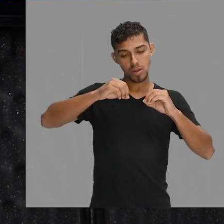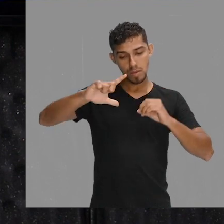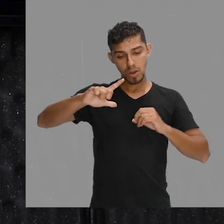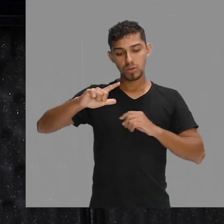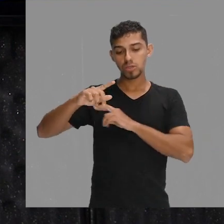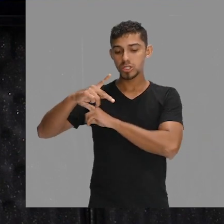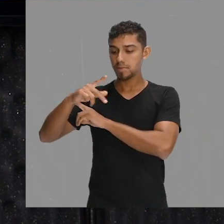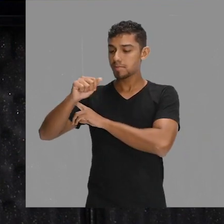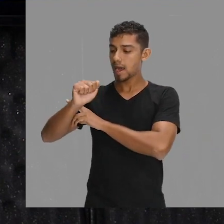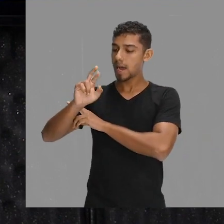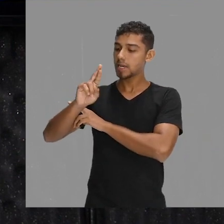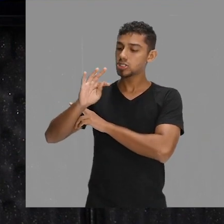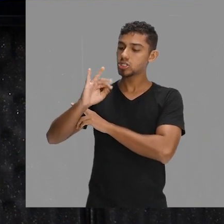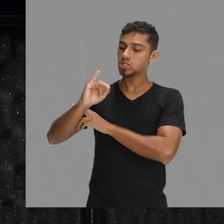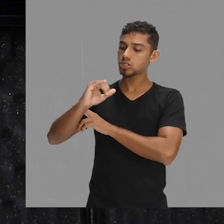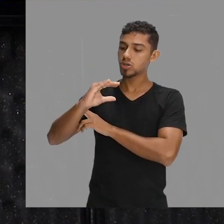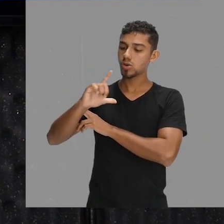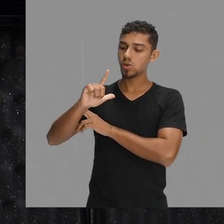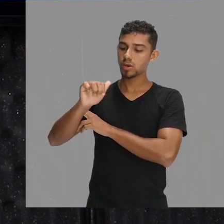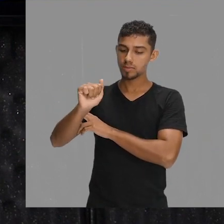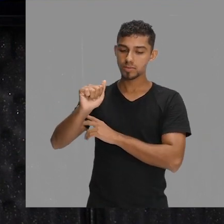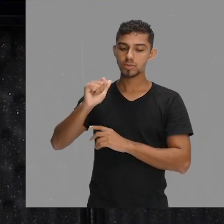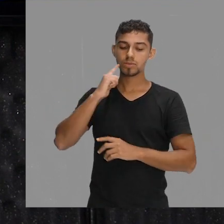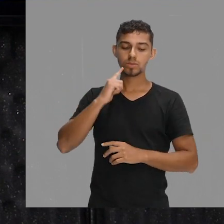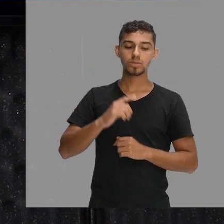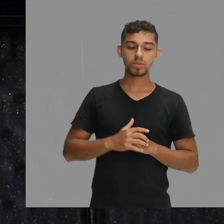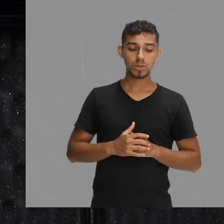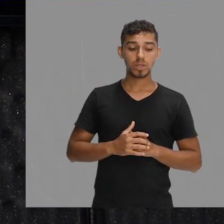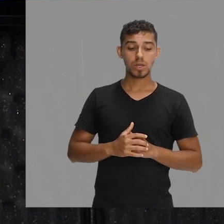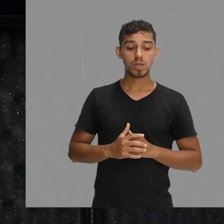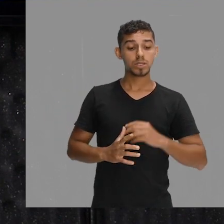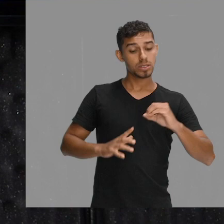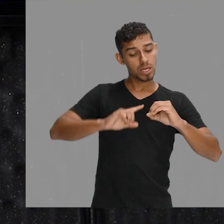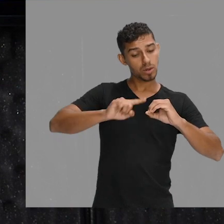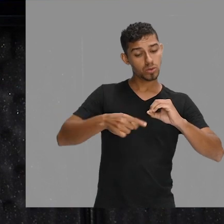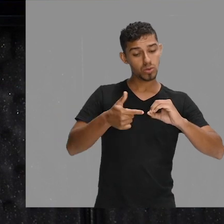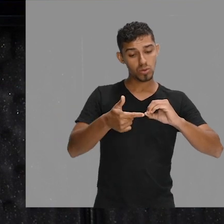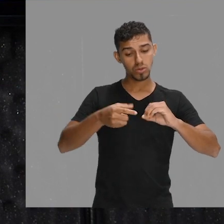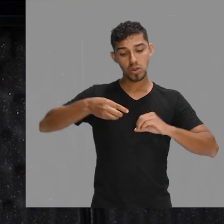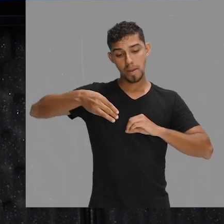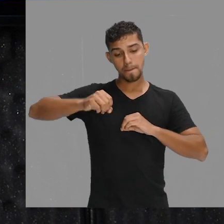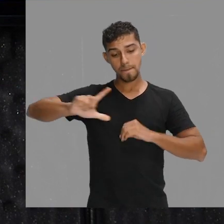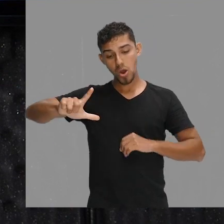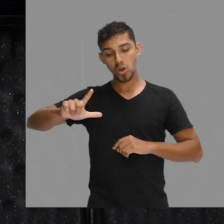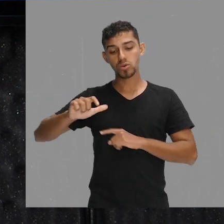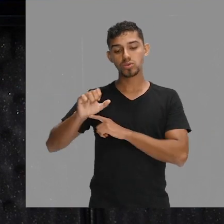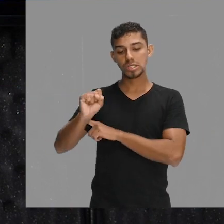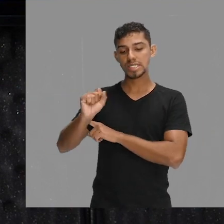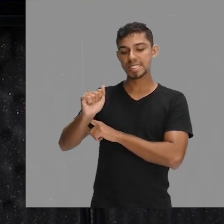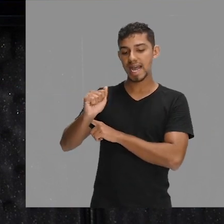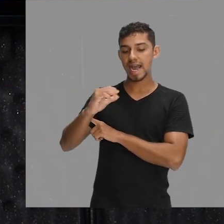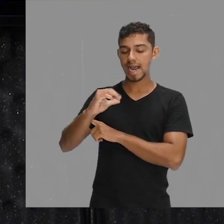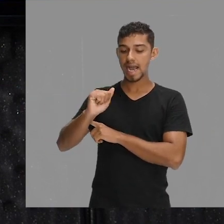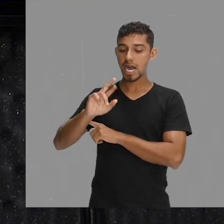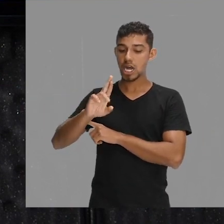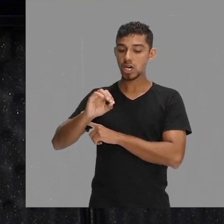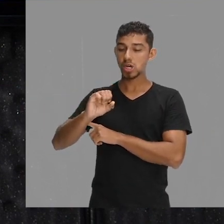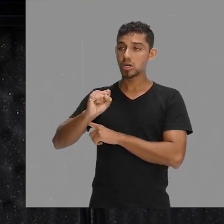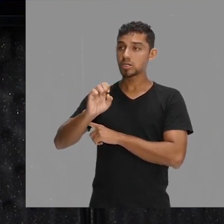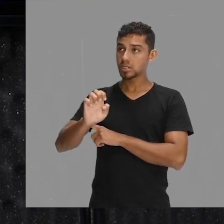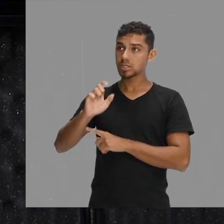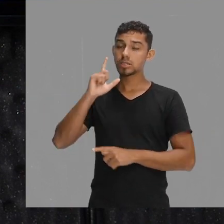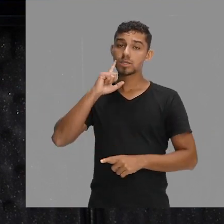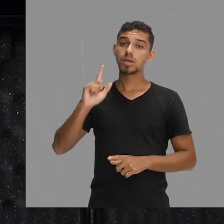de partículas de sacarose. Se eu adiciono 0,2 mols de sacarose, eu vou ter 0,2.